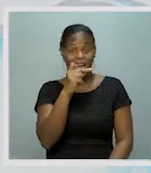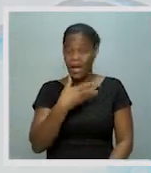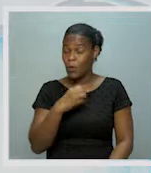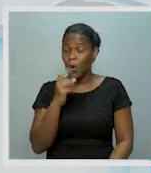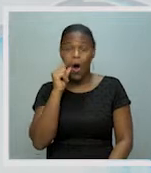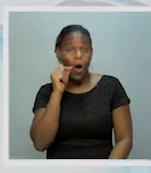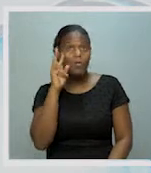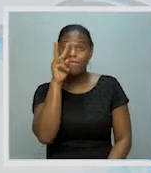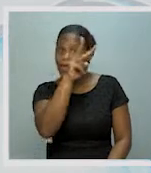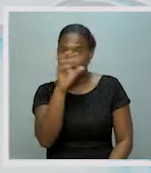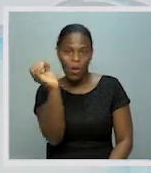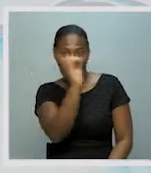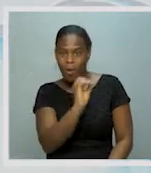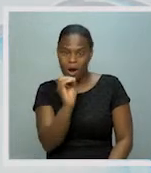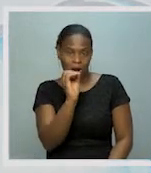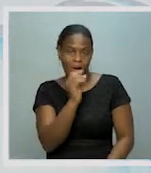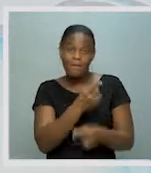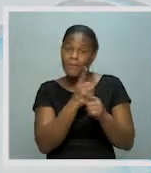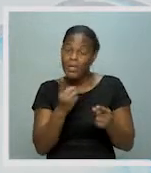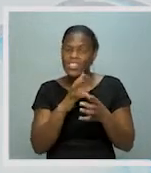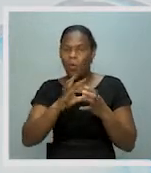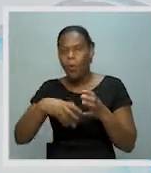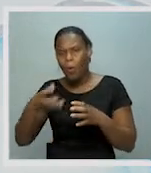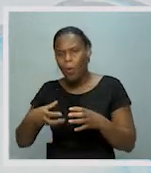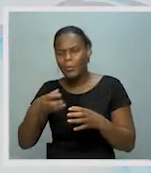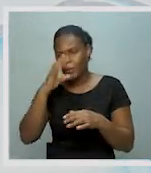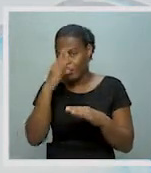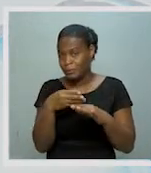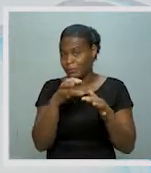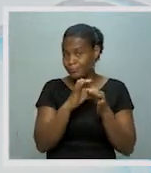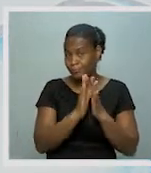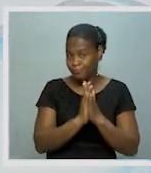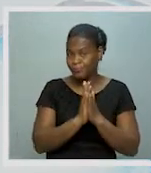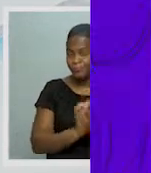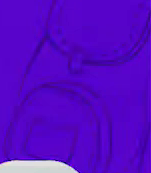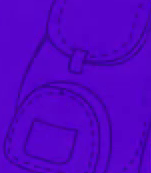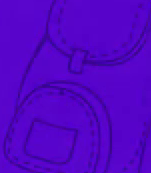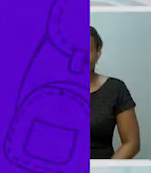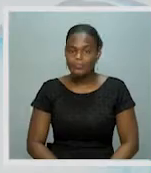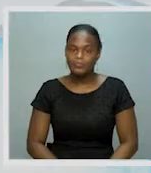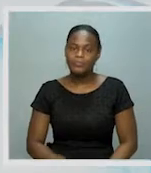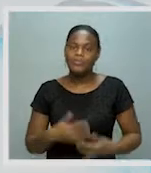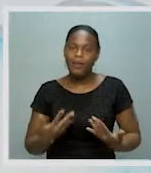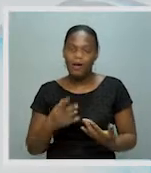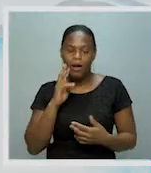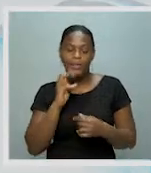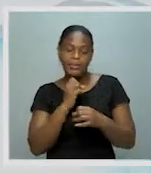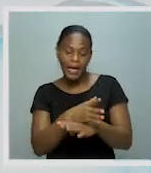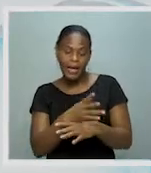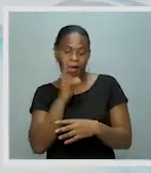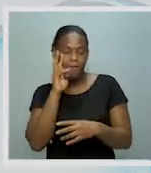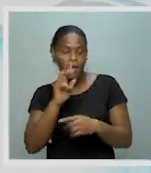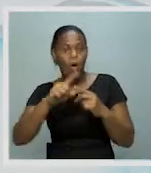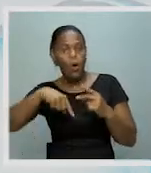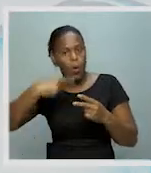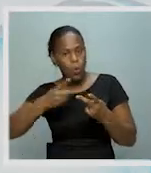à razão e aos sentidos. Daí a complexidade do fenômeno religioso. Vamos em seguida a